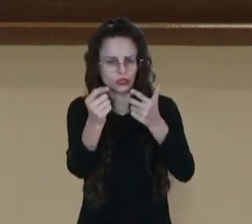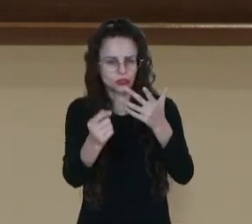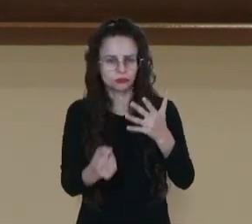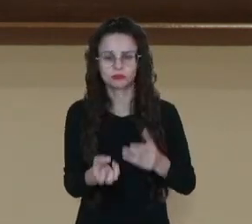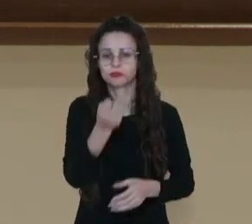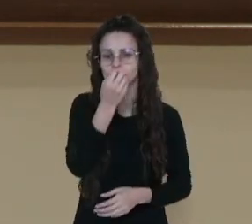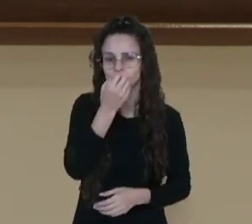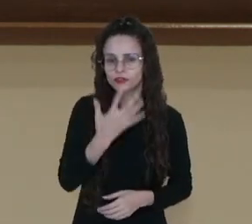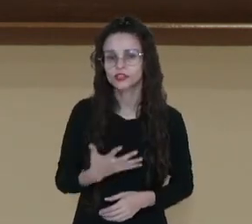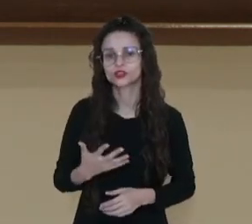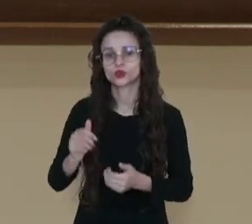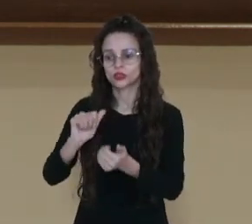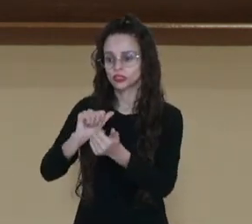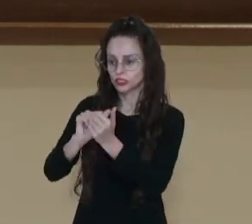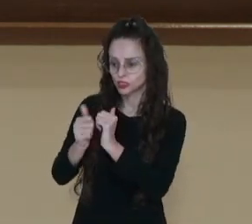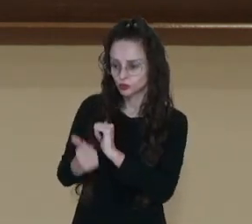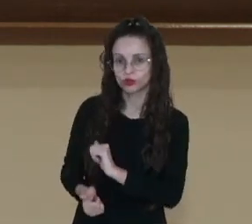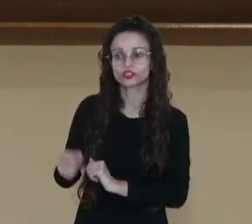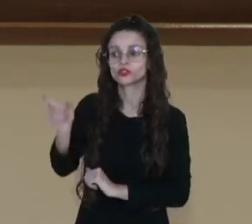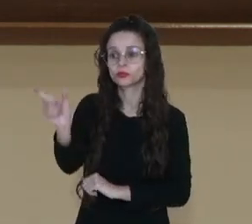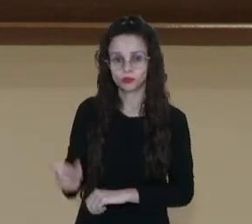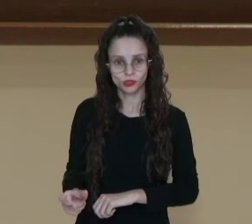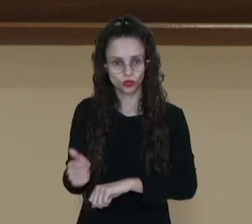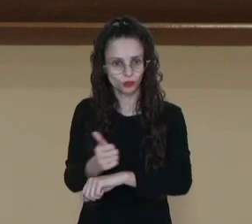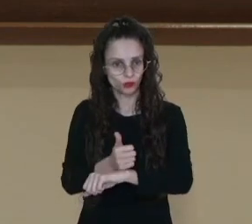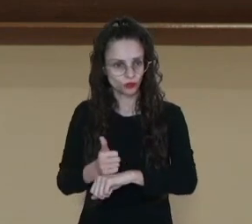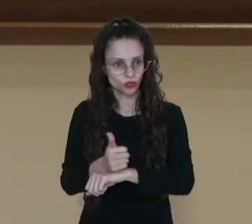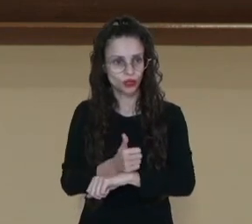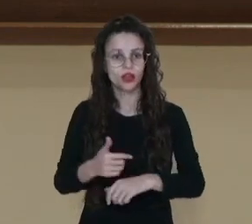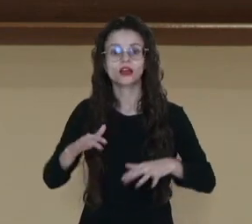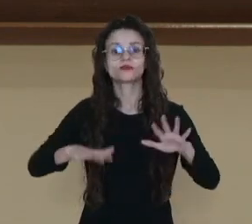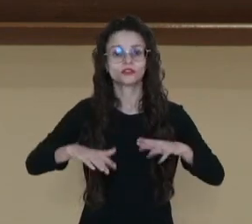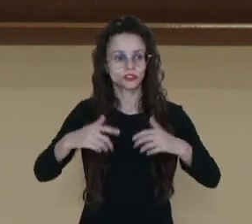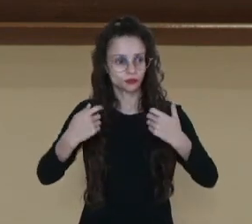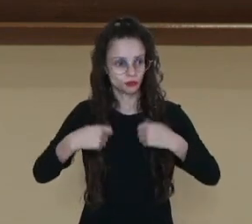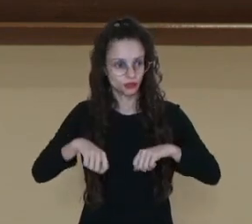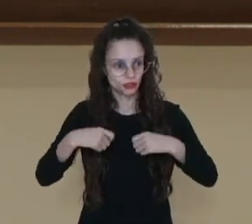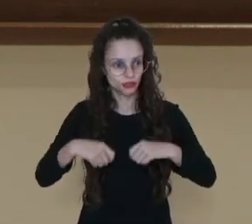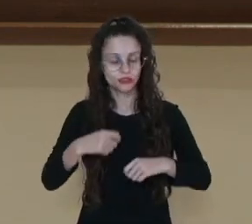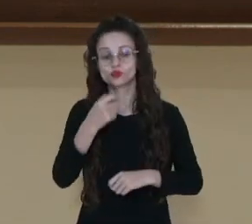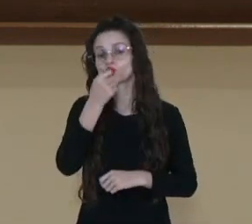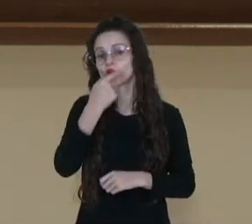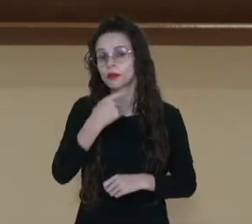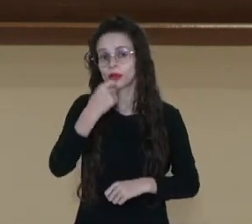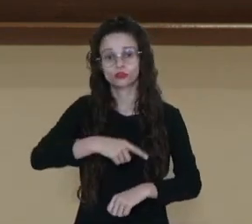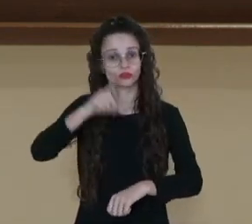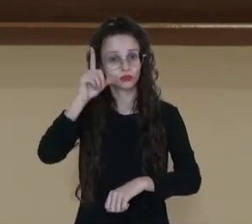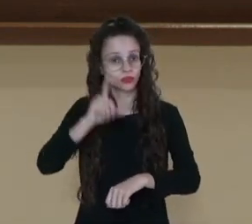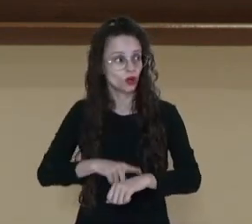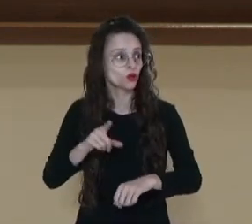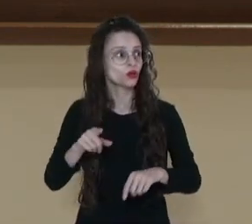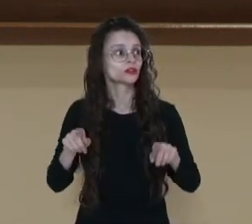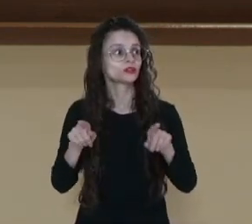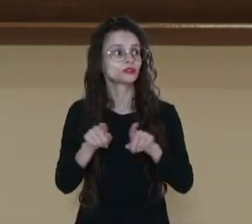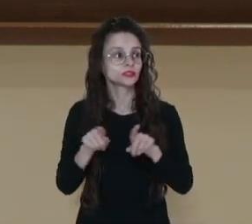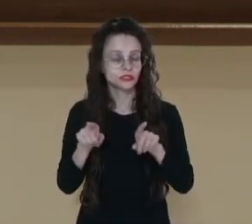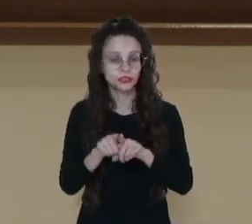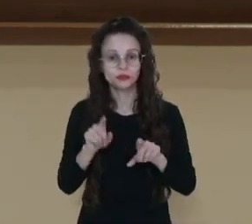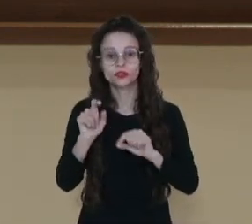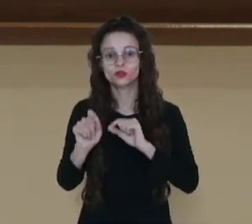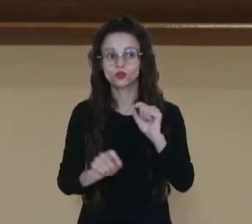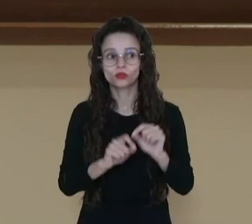benefício esportivo para um atleta, que precisa muitas vezes ali de um remédio imediato. Também temos